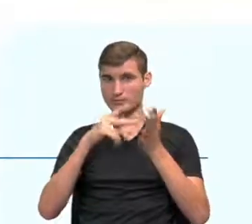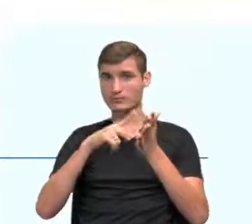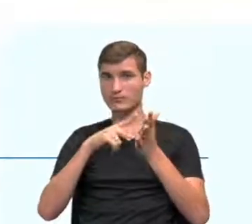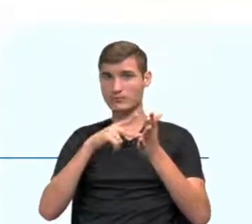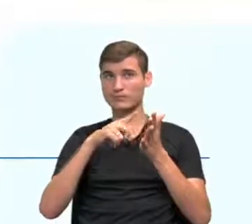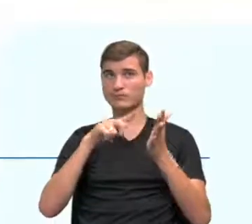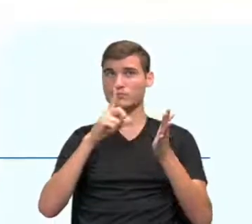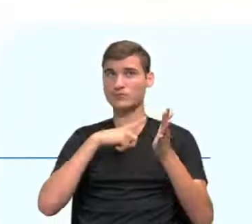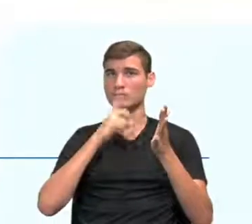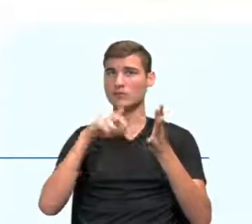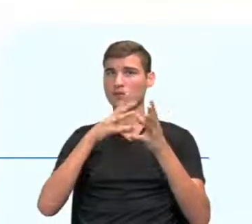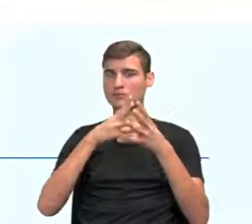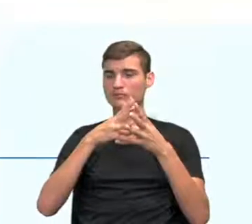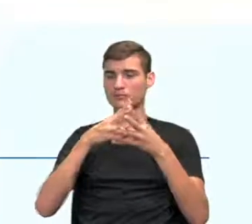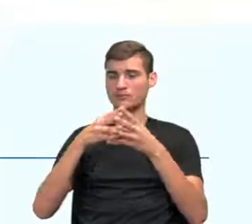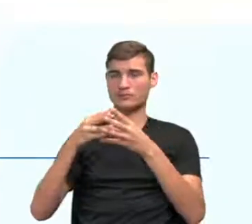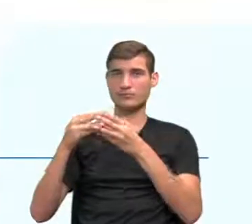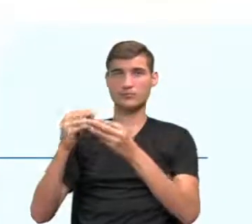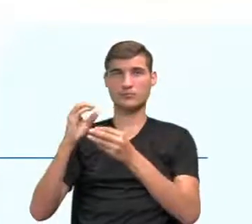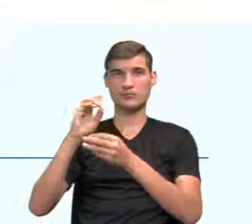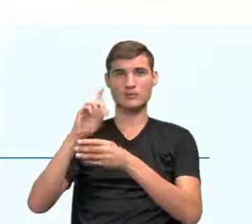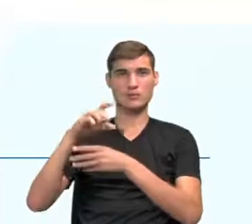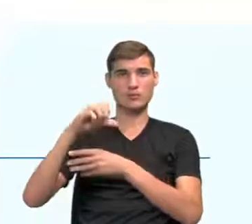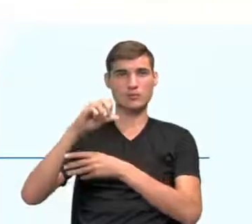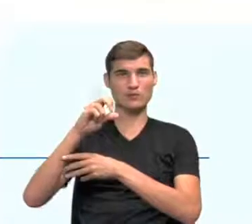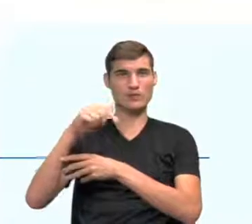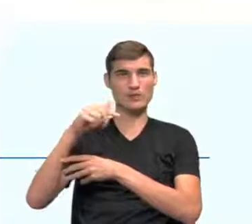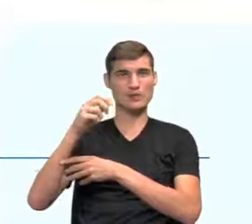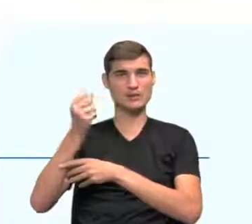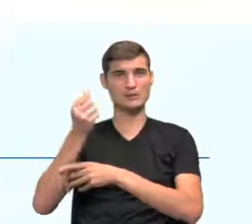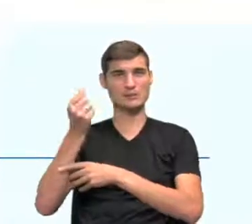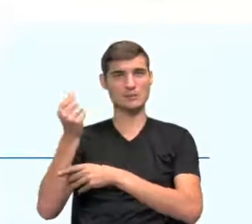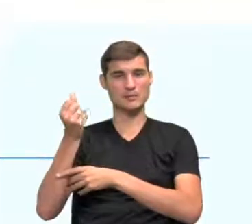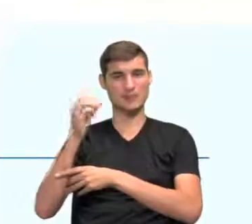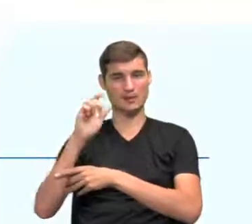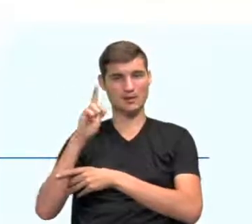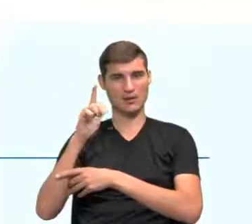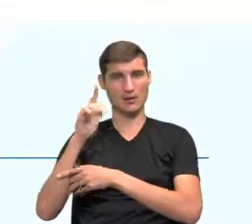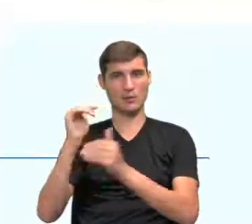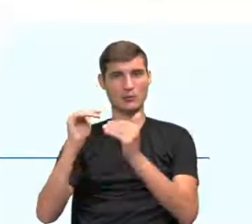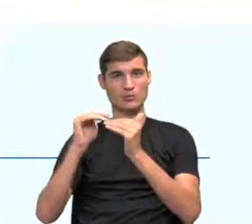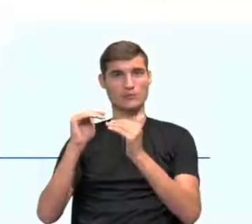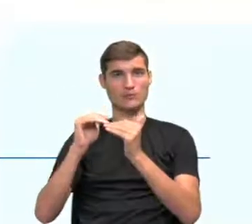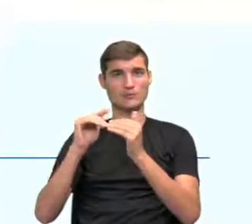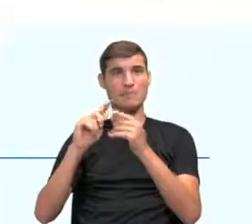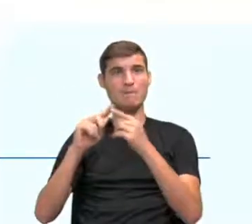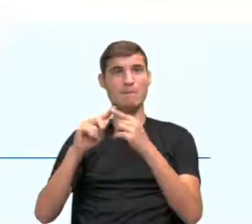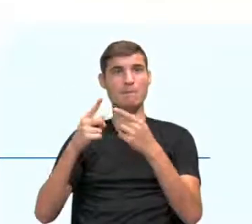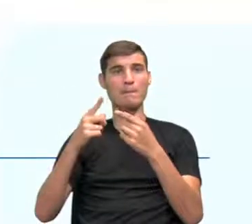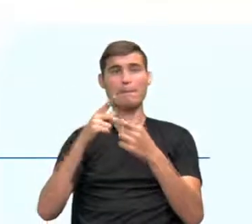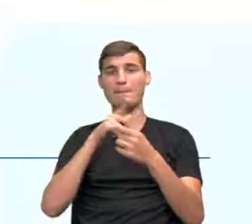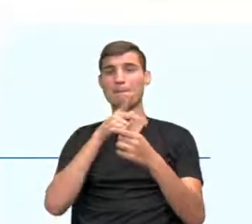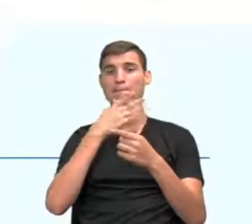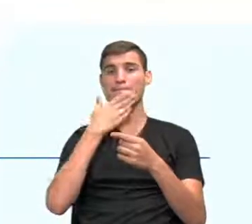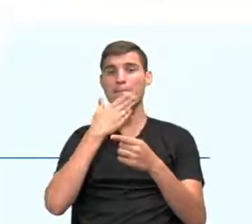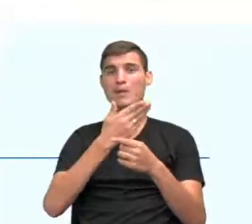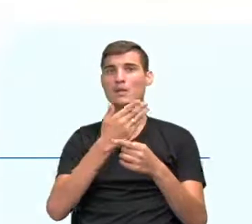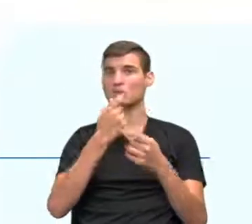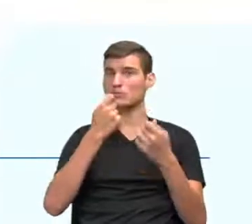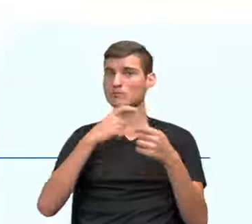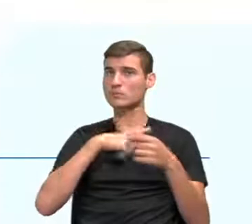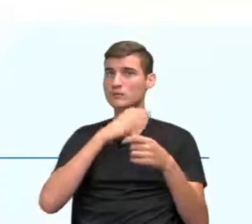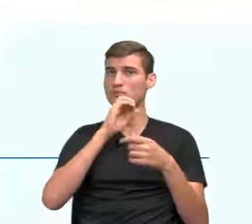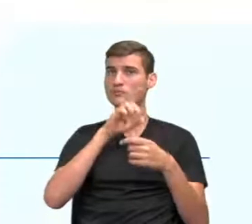dá uma resolução de 0 a 9766. Só que ele quer uma resolução